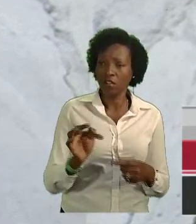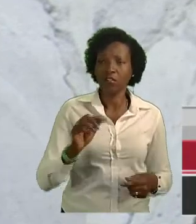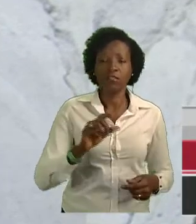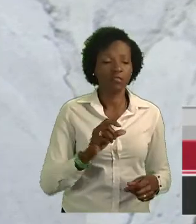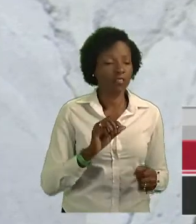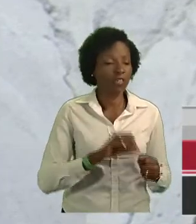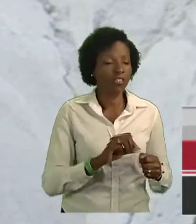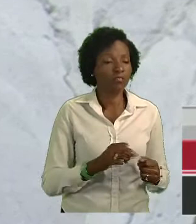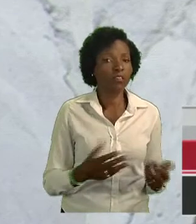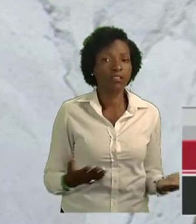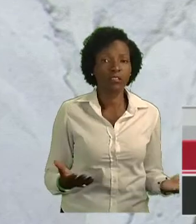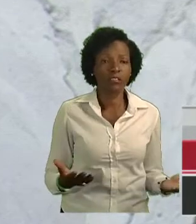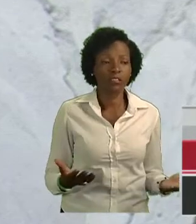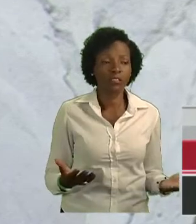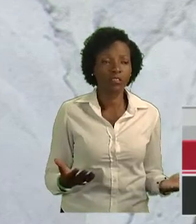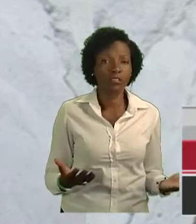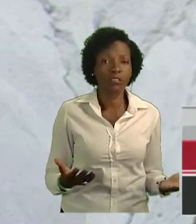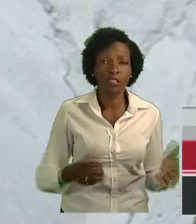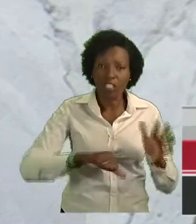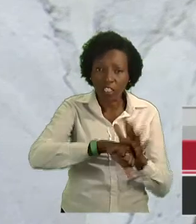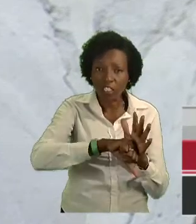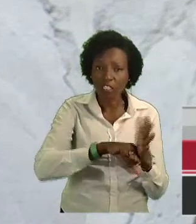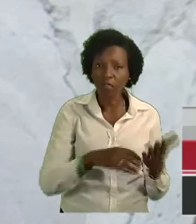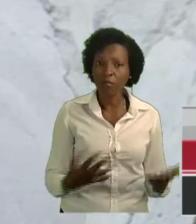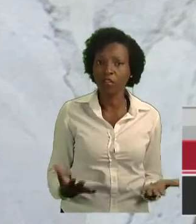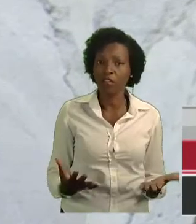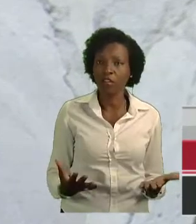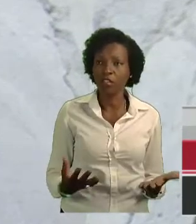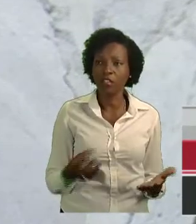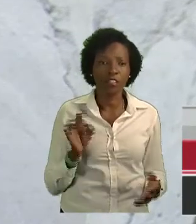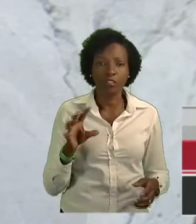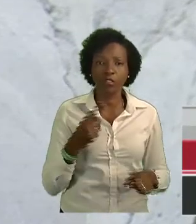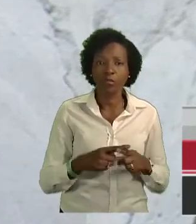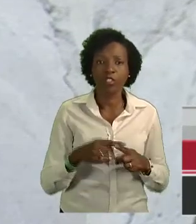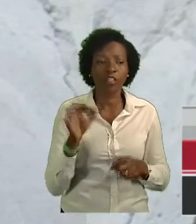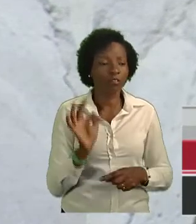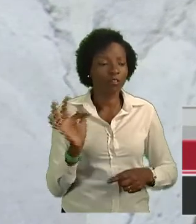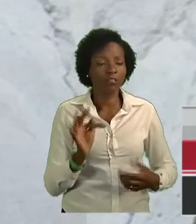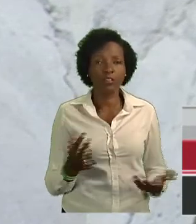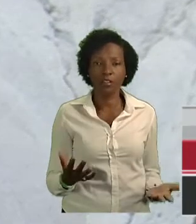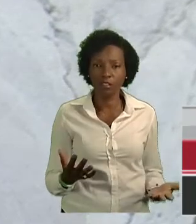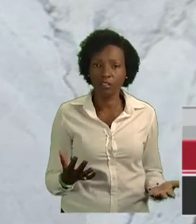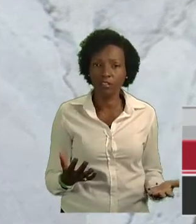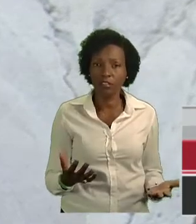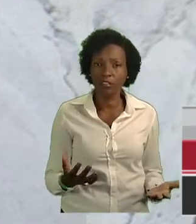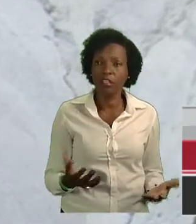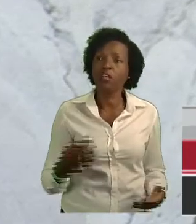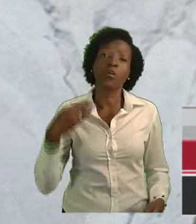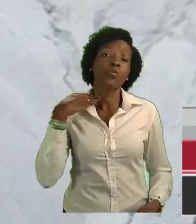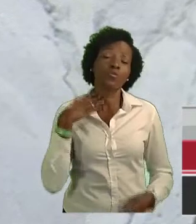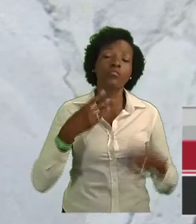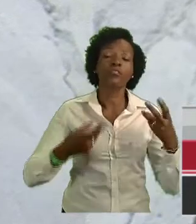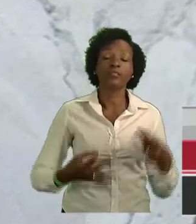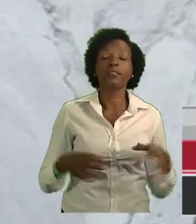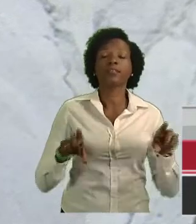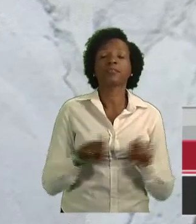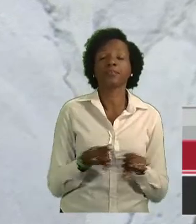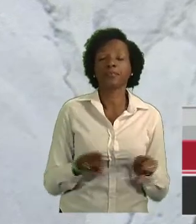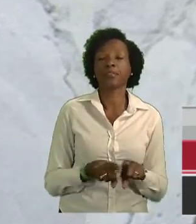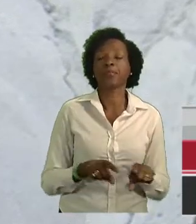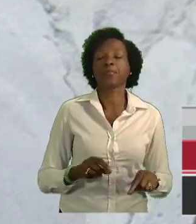daí ele é criminoso e cometeu o crime não bastasse isso a sua excelência que o juiz diz o seguinte